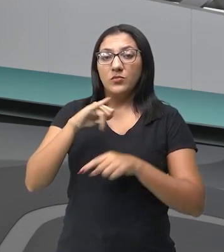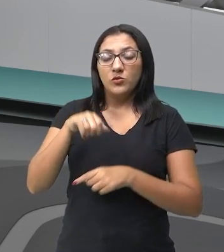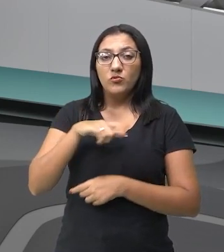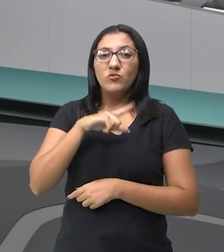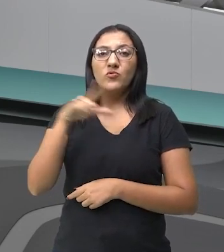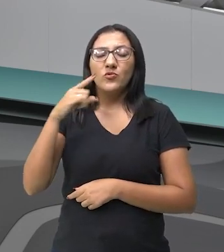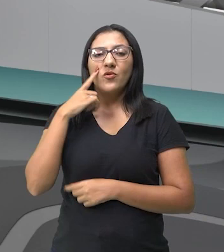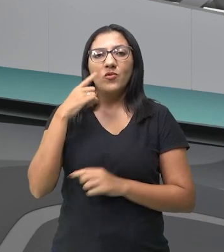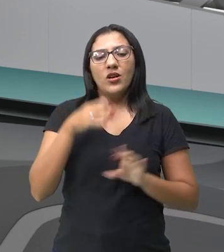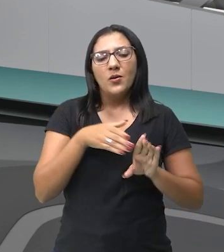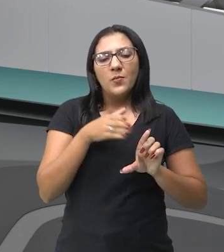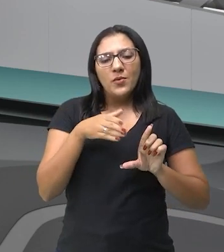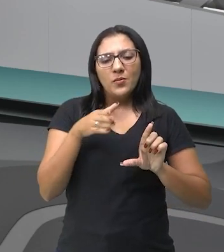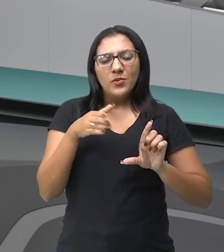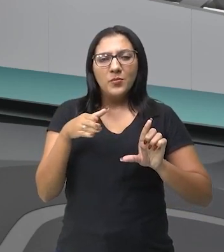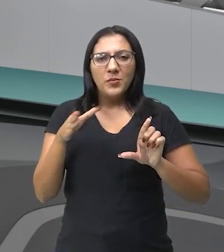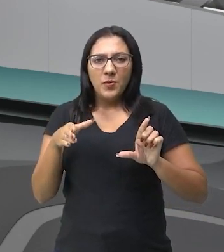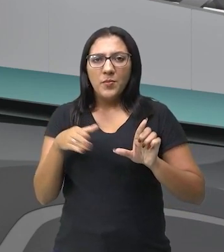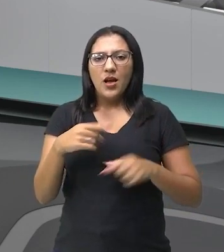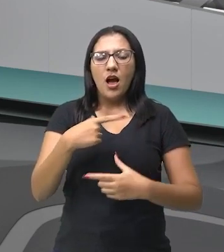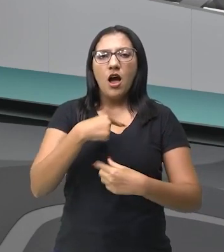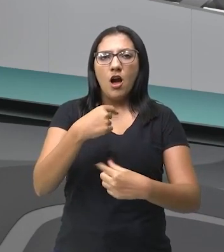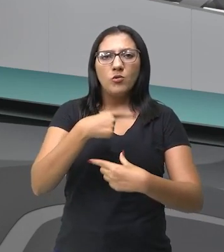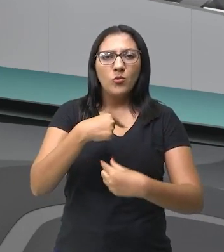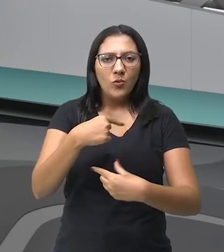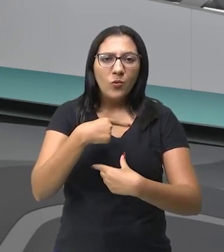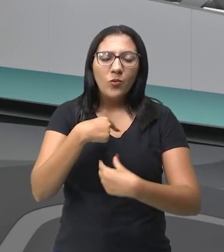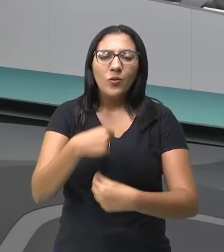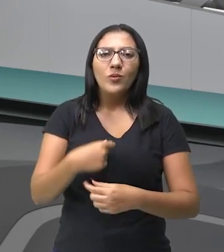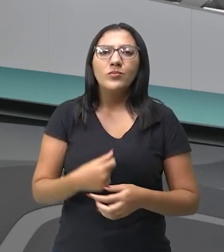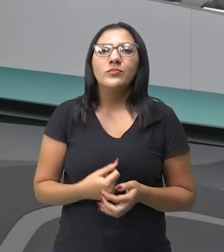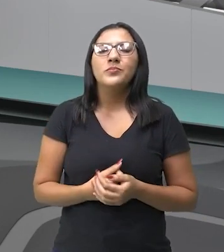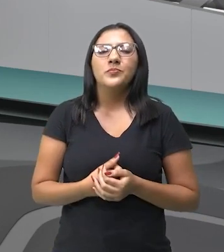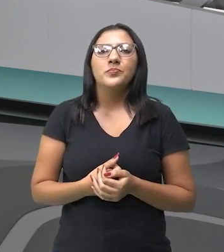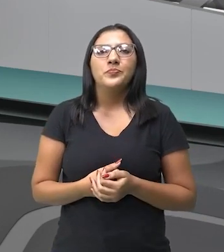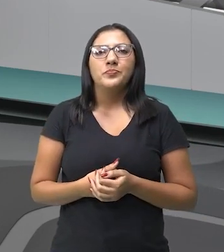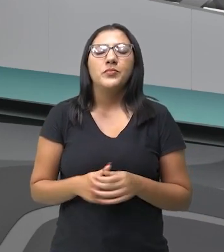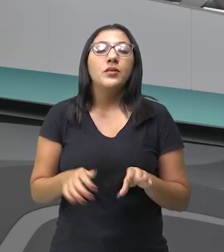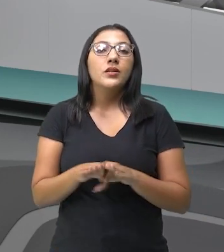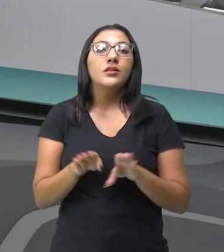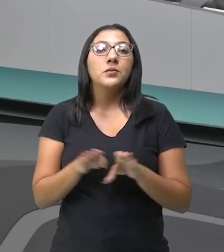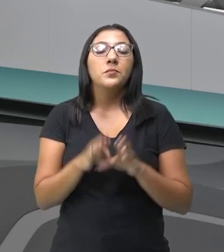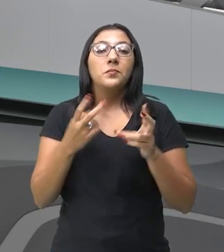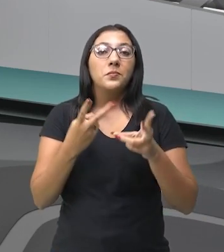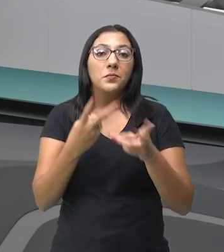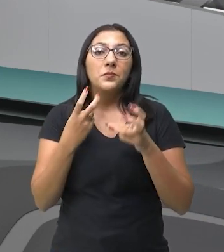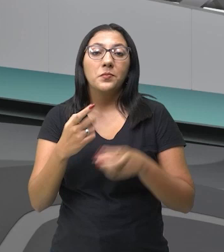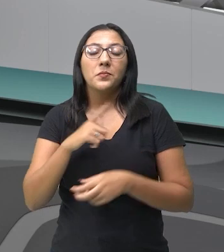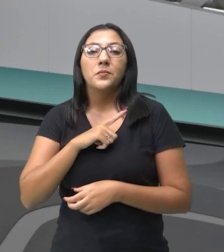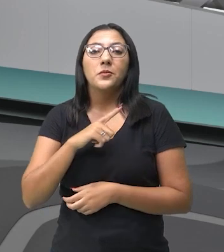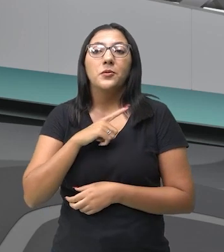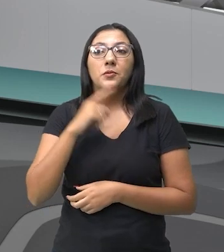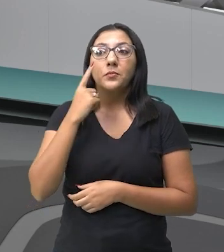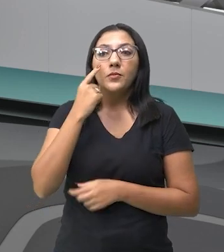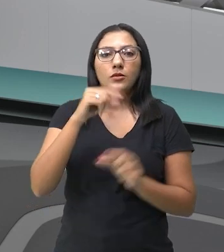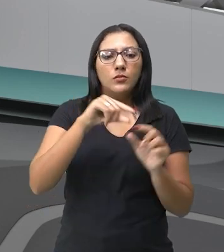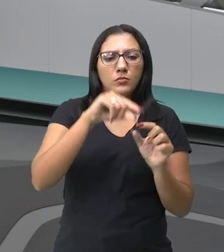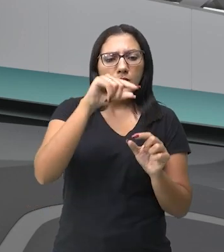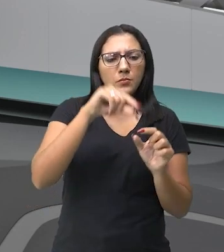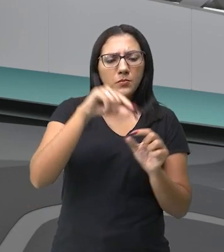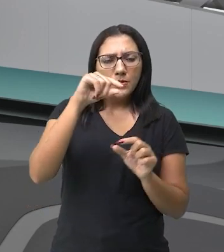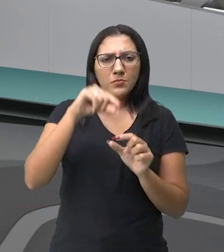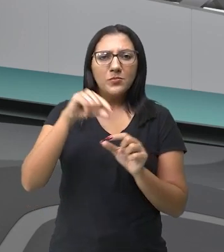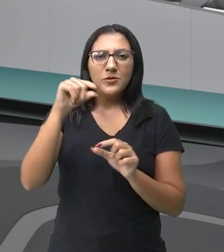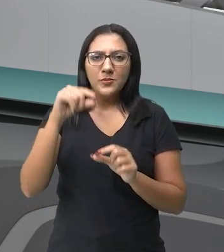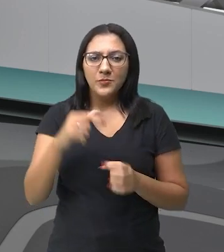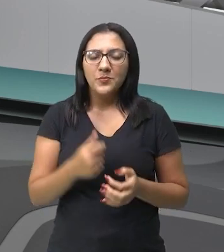até todo mês de agosto aqui. E notem que a gente tem essas barrinhas